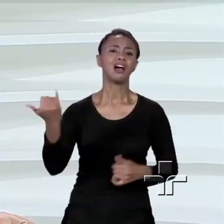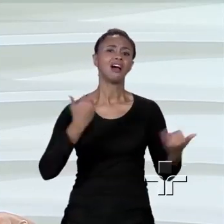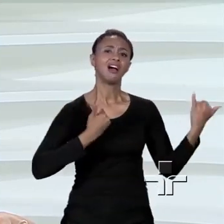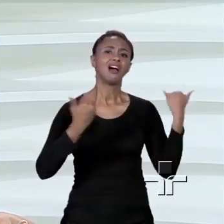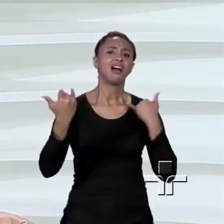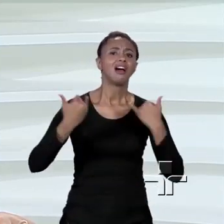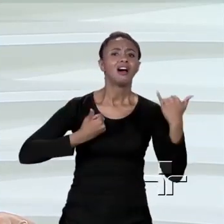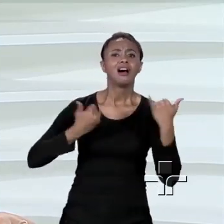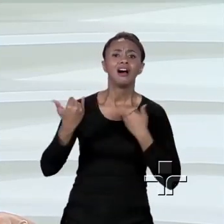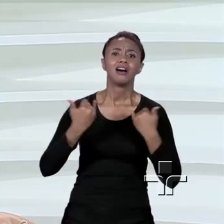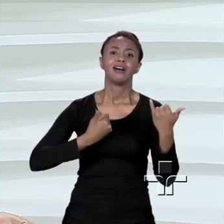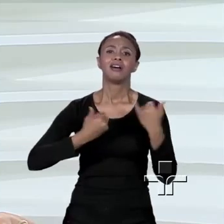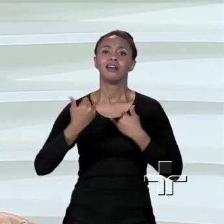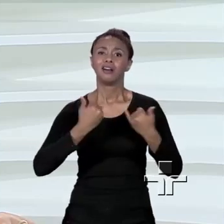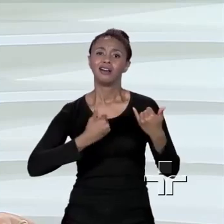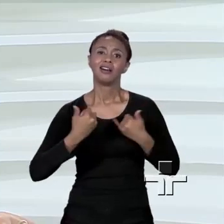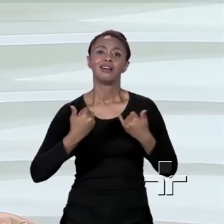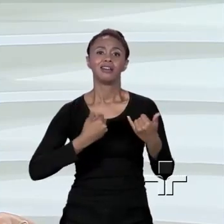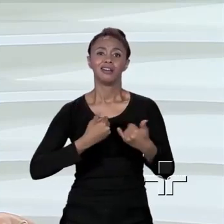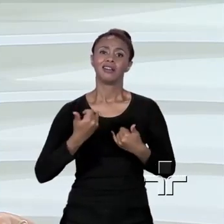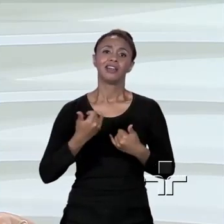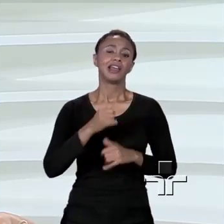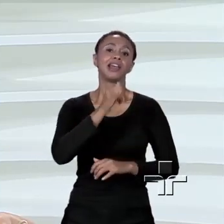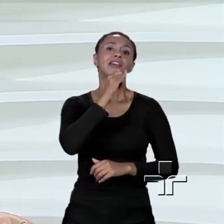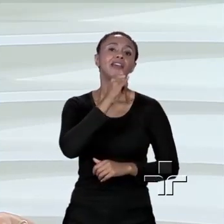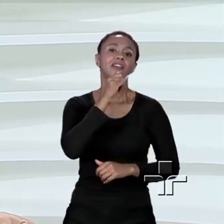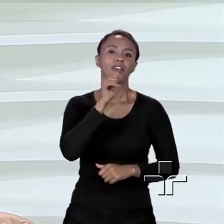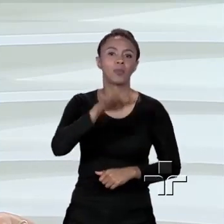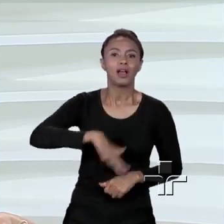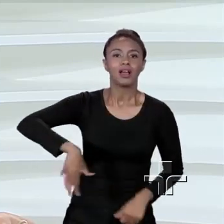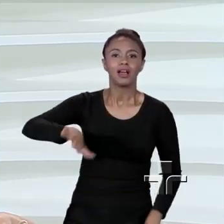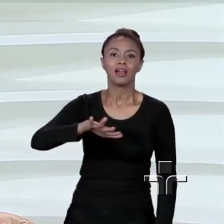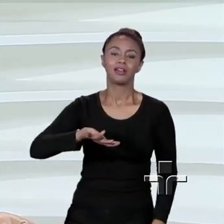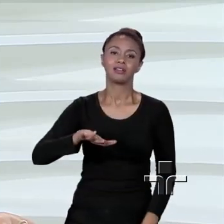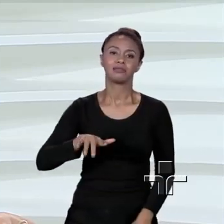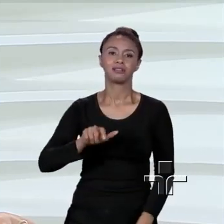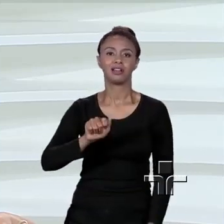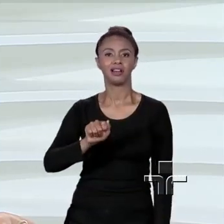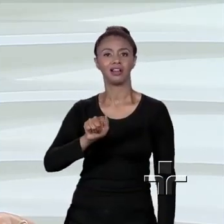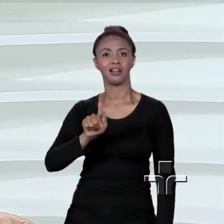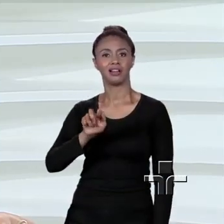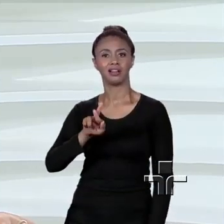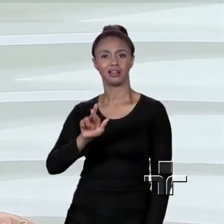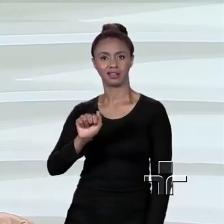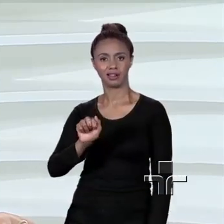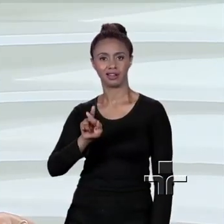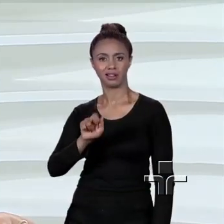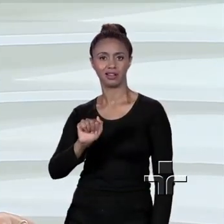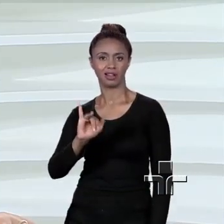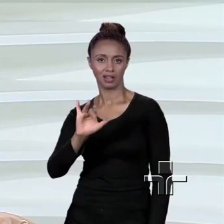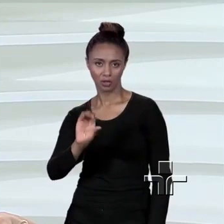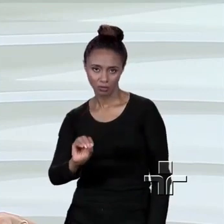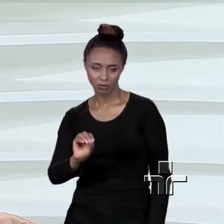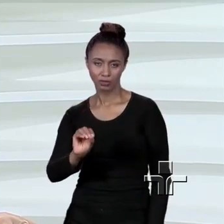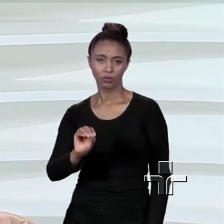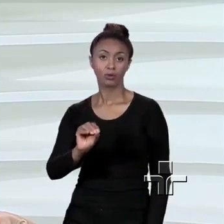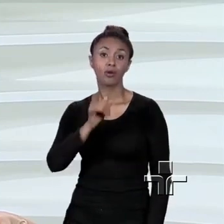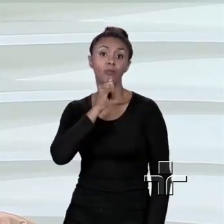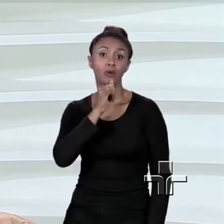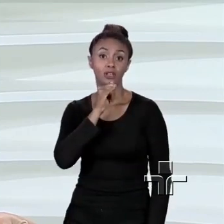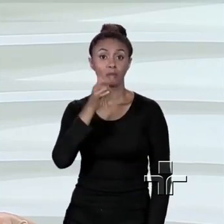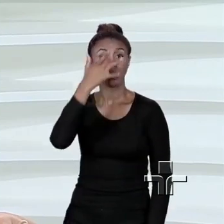muito relato no mundo agrário, por exemplo, né, de pessoas que se